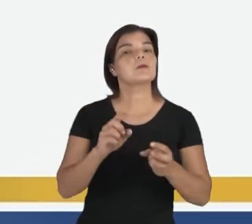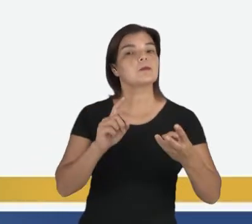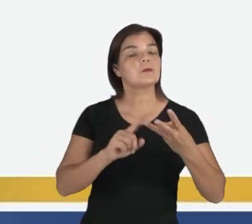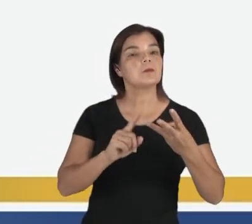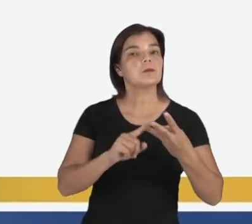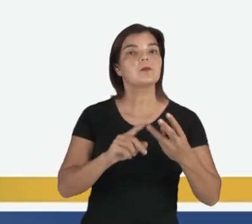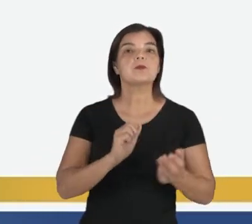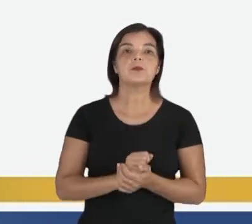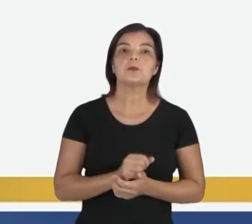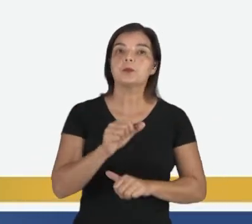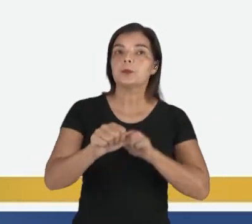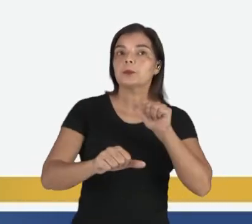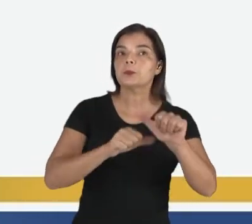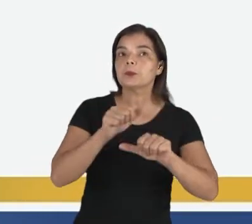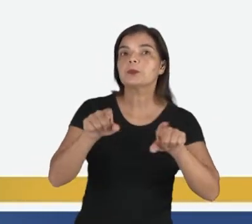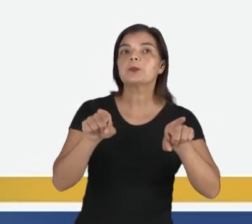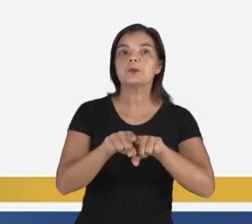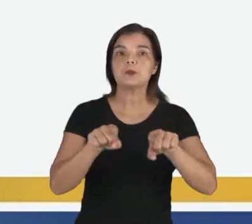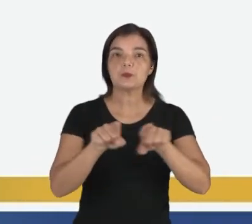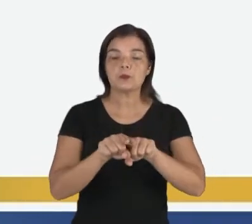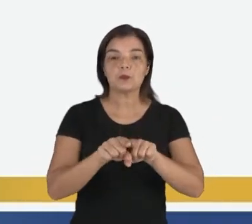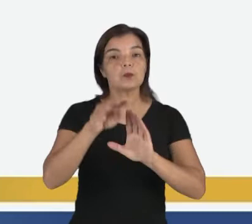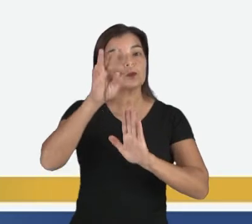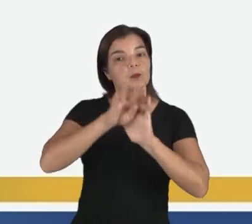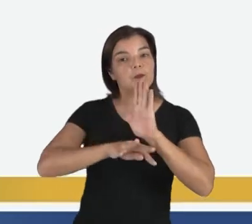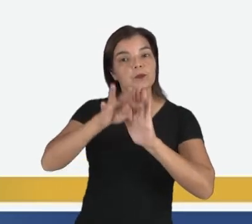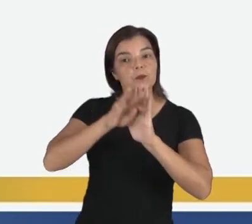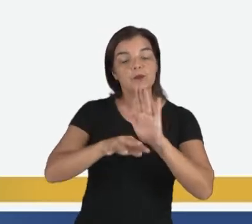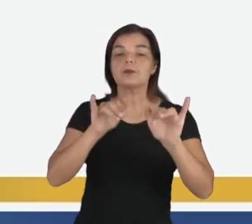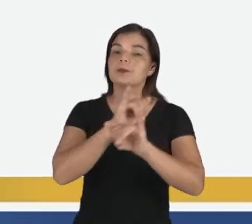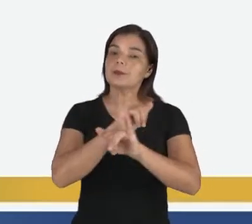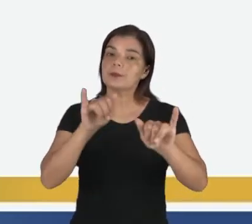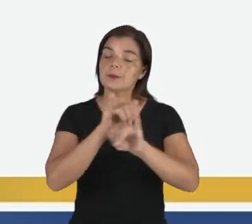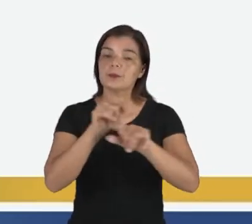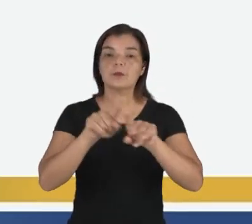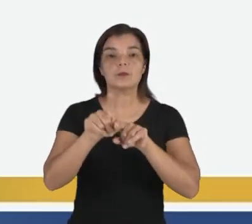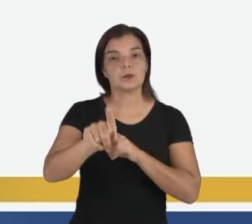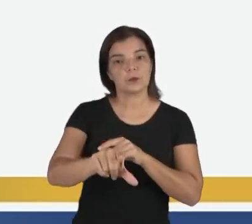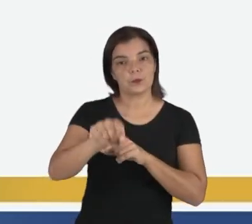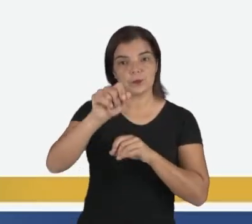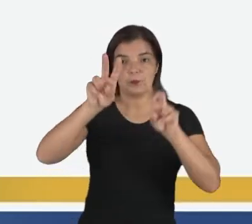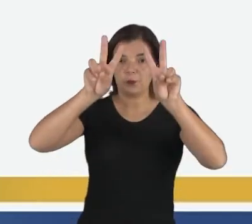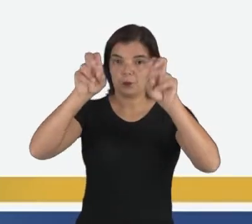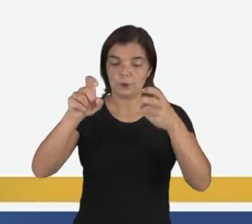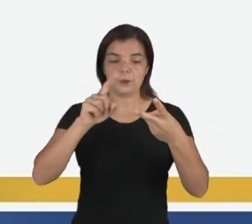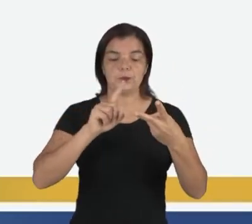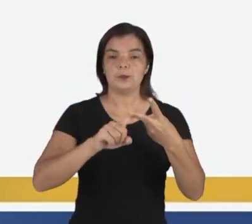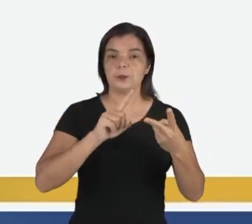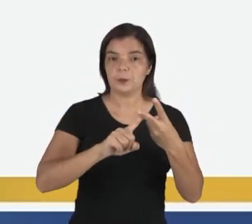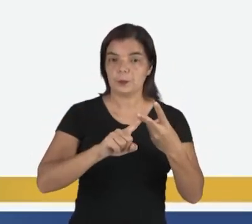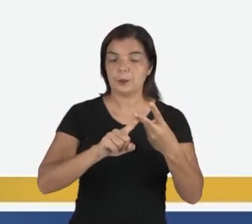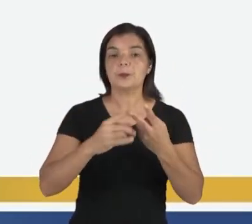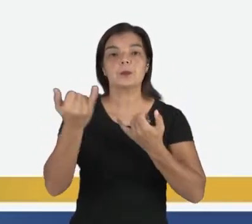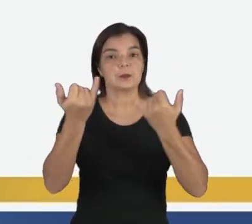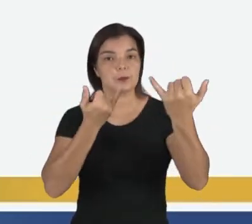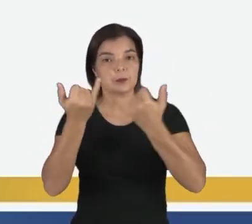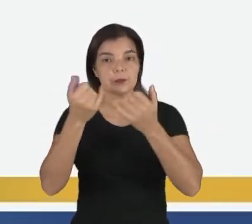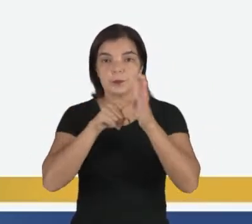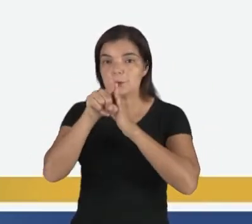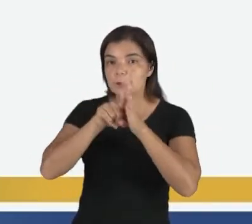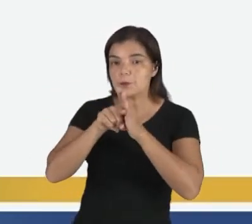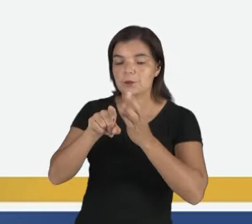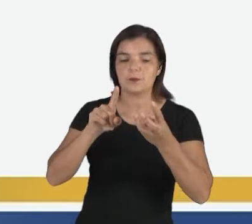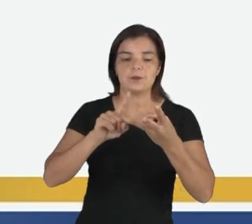composição. Transformação das informações no texto. Então, depois de escolhido o tema, depois de apurar os fatos,